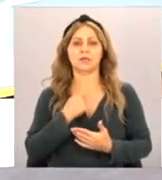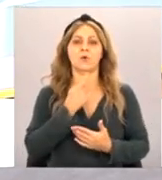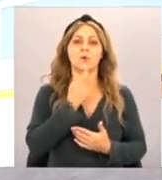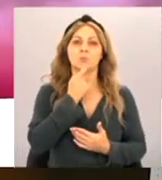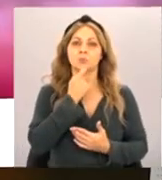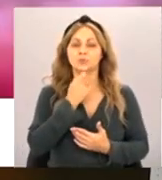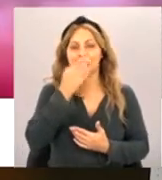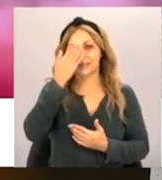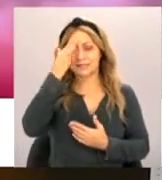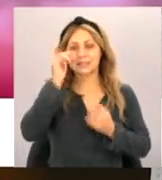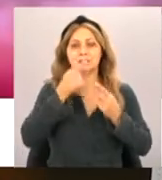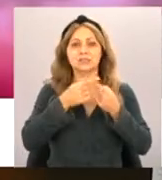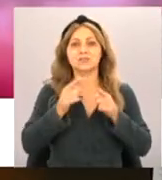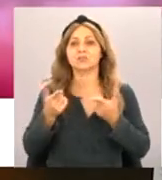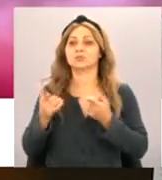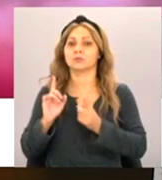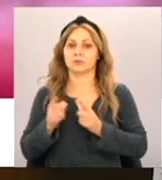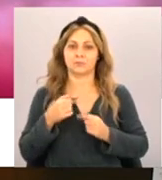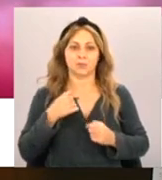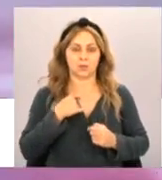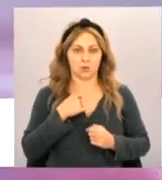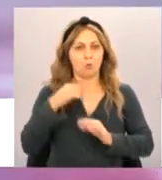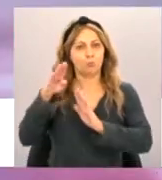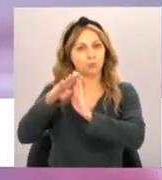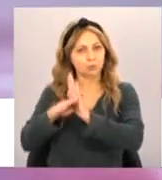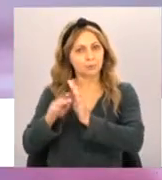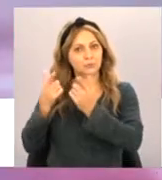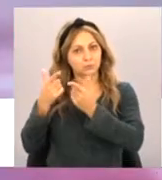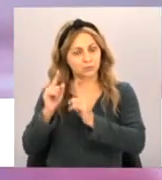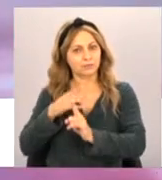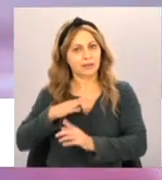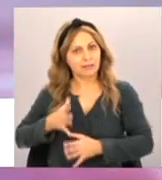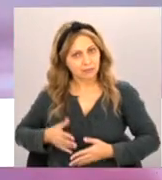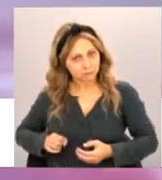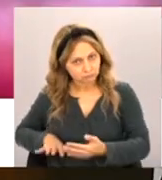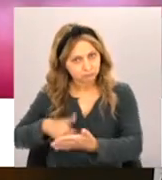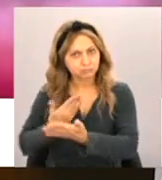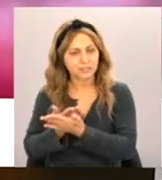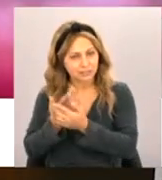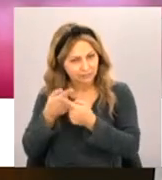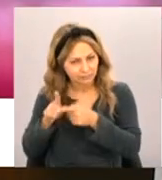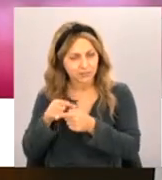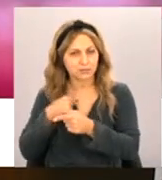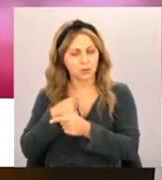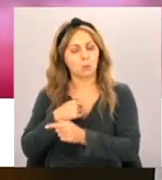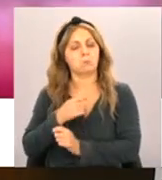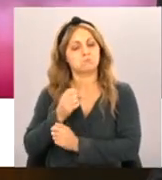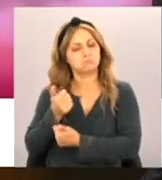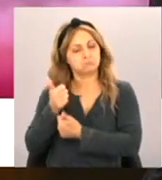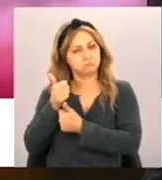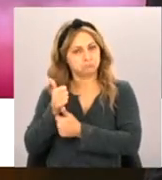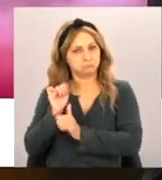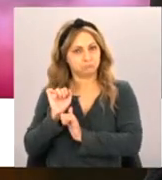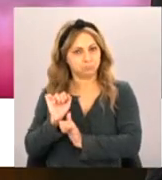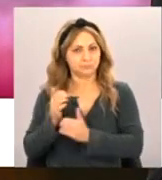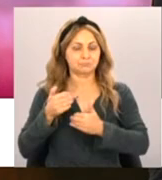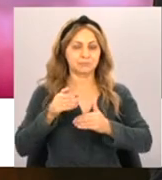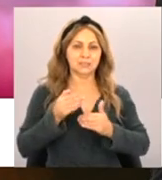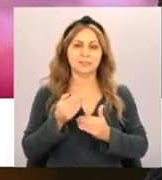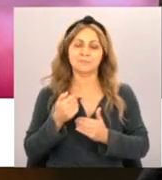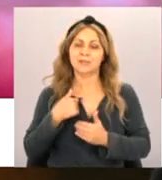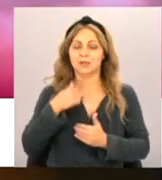eu tenho uma enorme simpatia pelo problema de livro e por sua vontade convergente Ju que é preciso ter mais